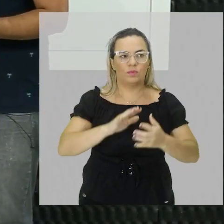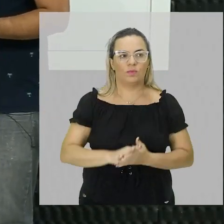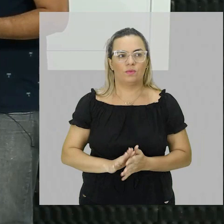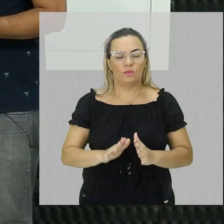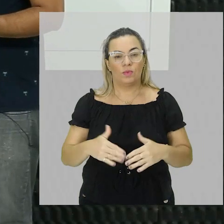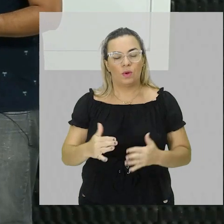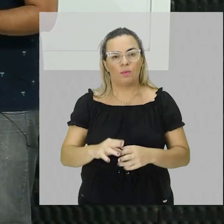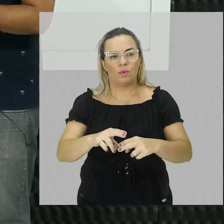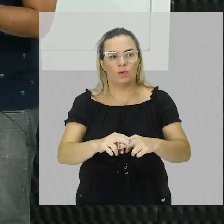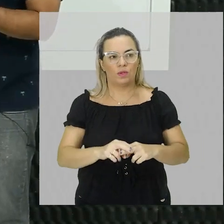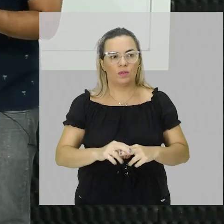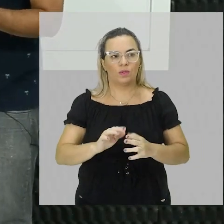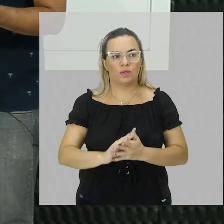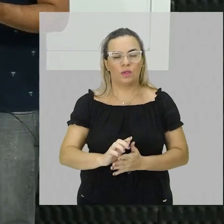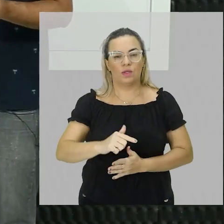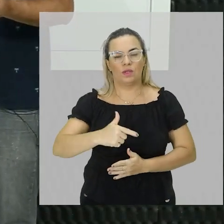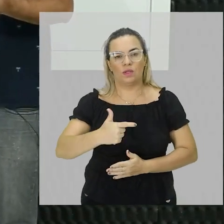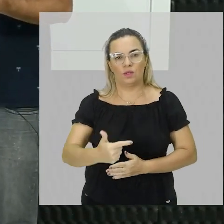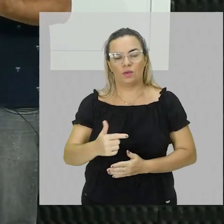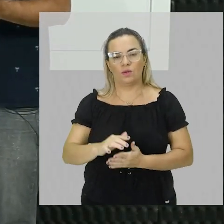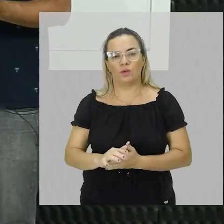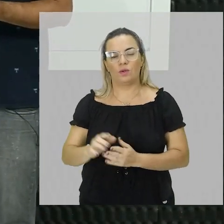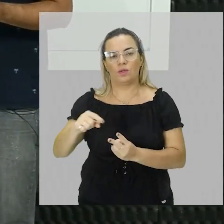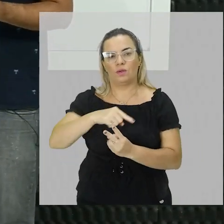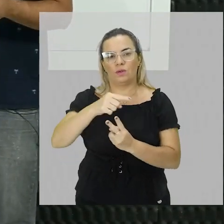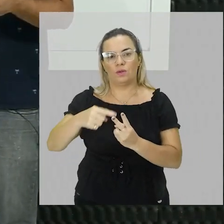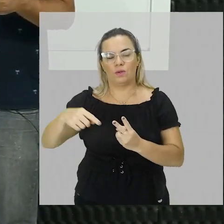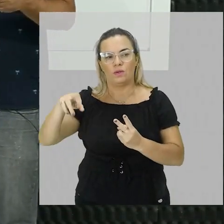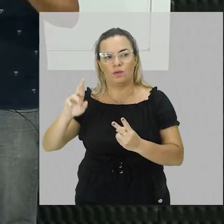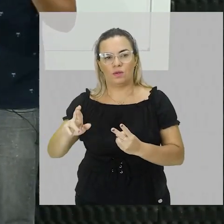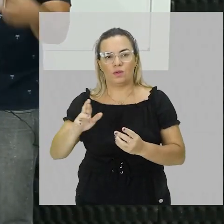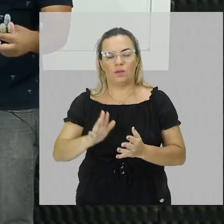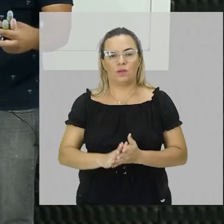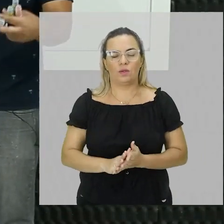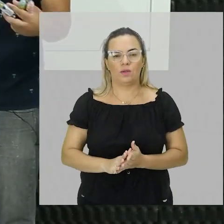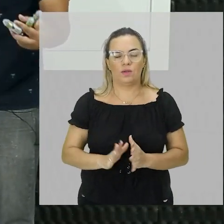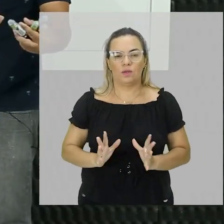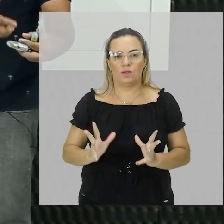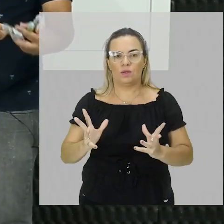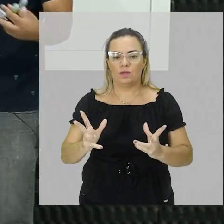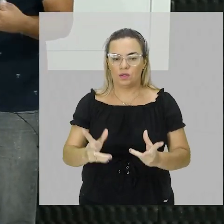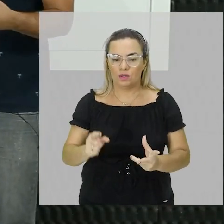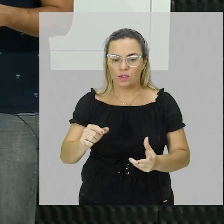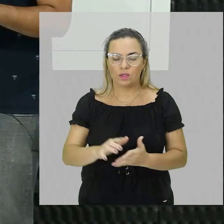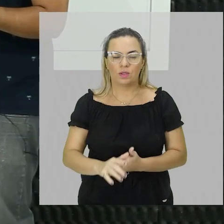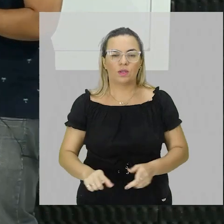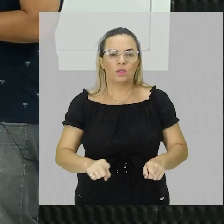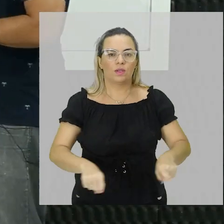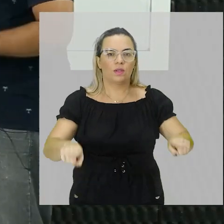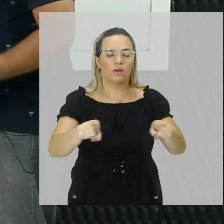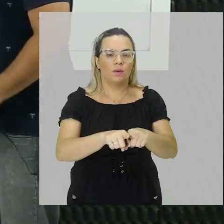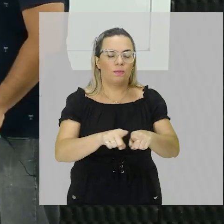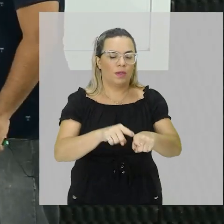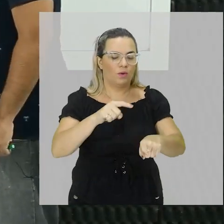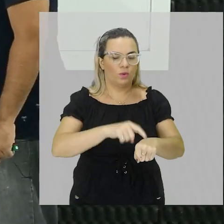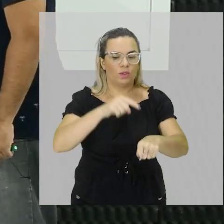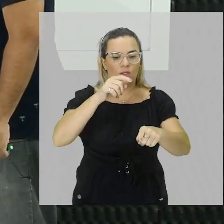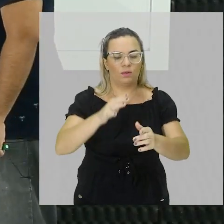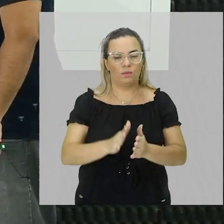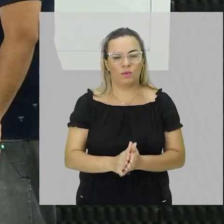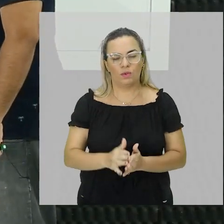2πr, certo? E uma volta completa em um determinado tempo. Esse tempo nós chamamos de período. Então eu